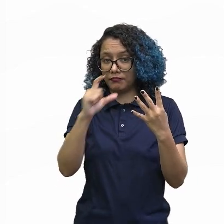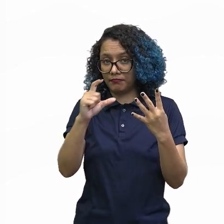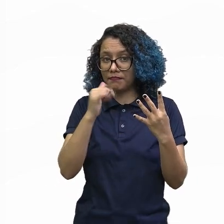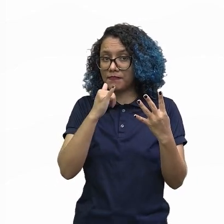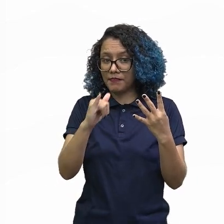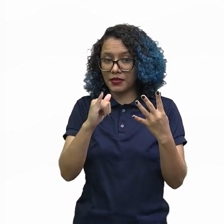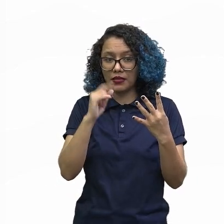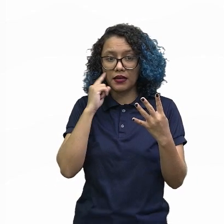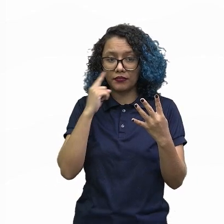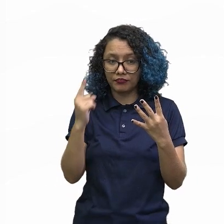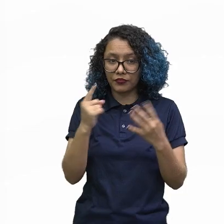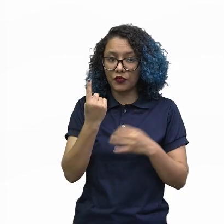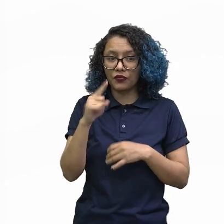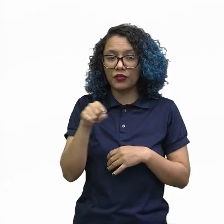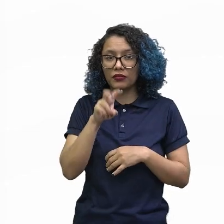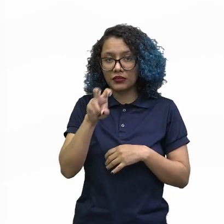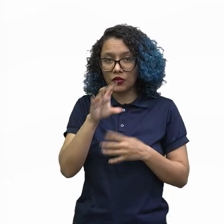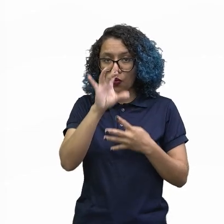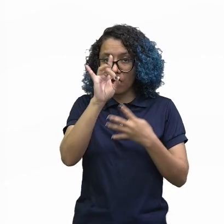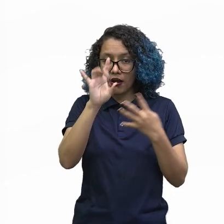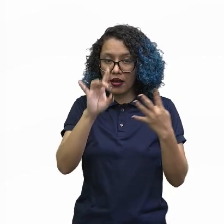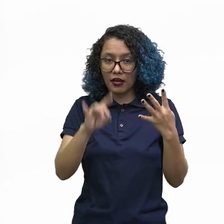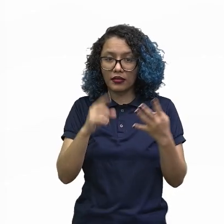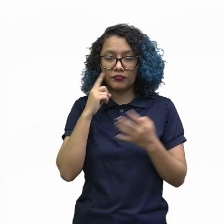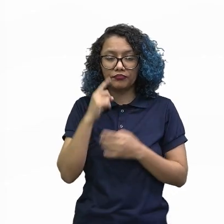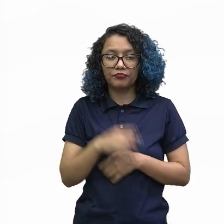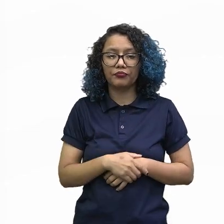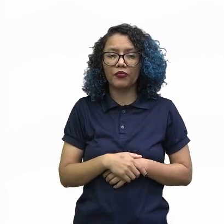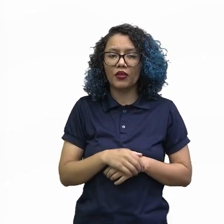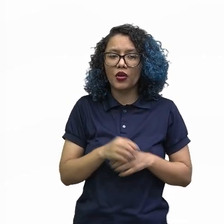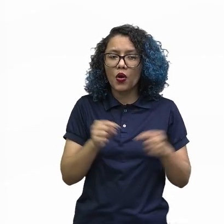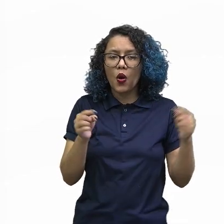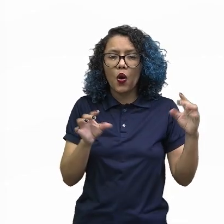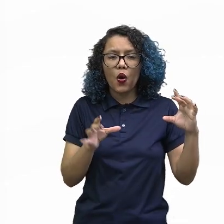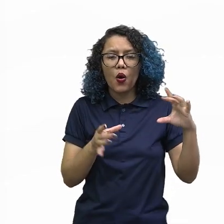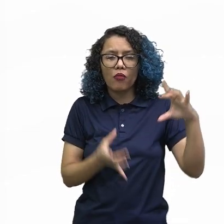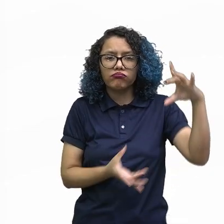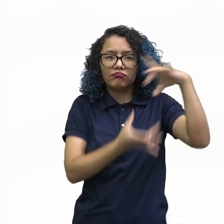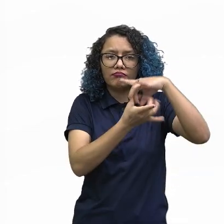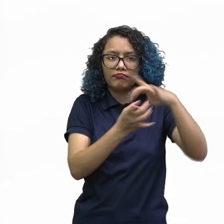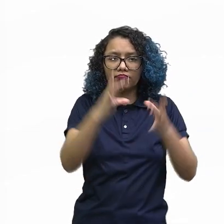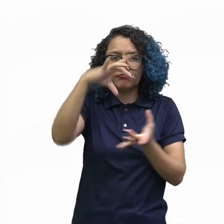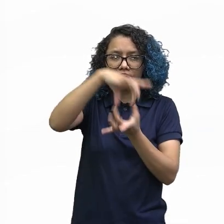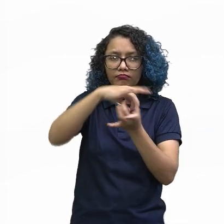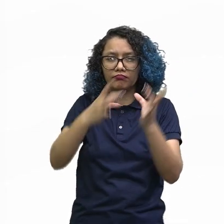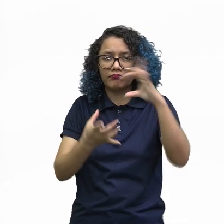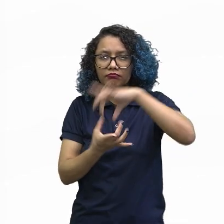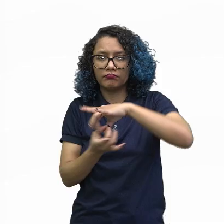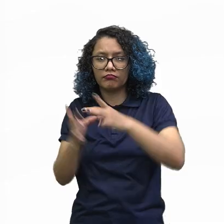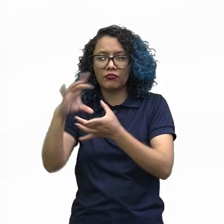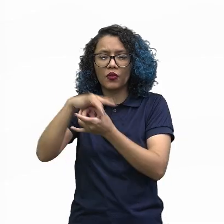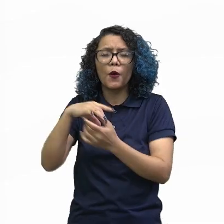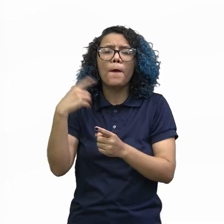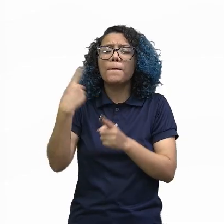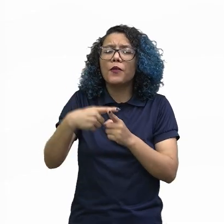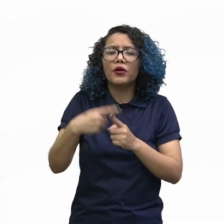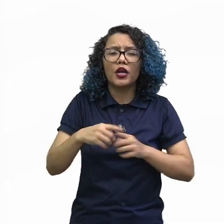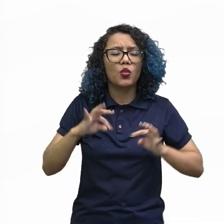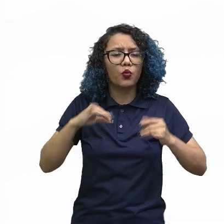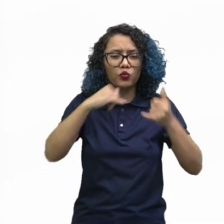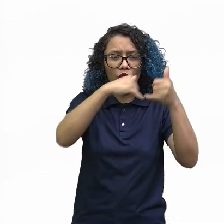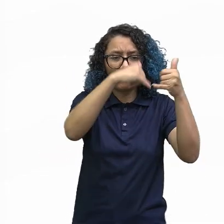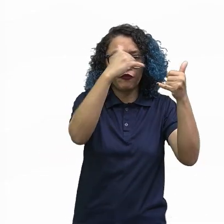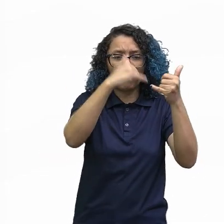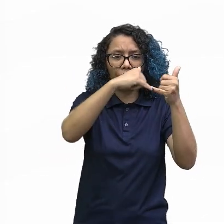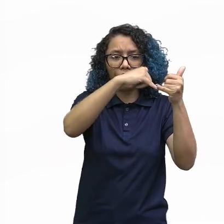1,5 volt cada uma. Elas estão conectadas em série por quê? Porque todos os fios de ligação, quando